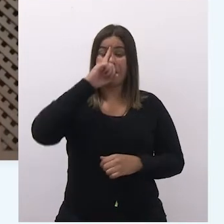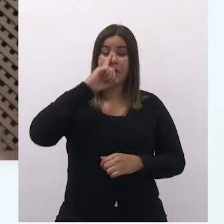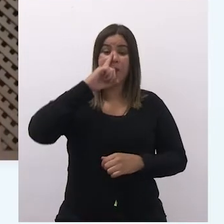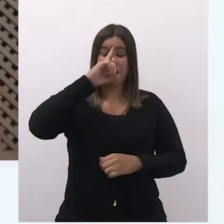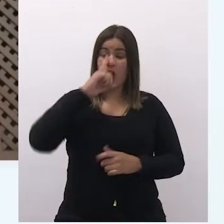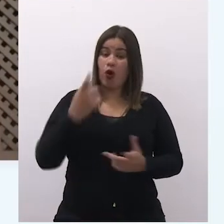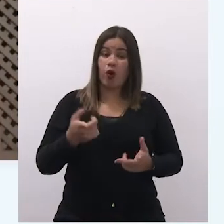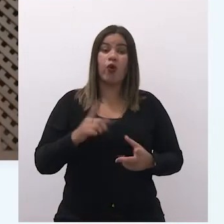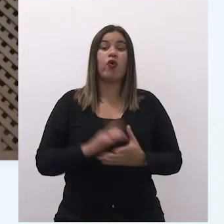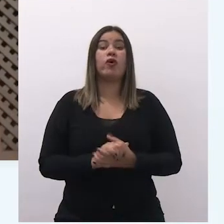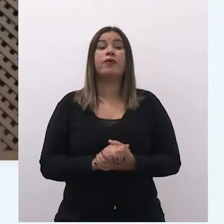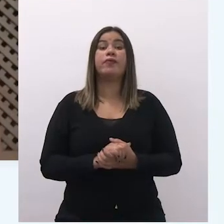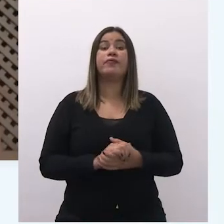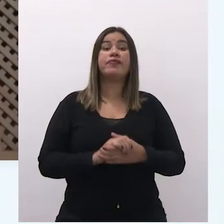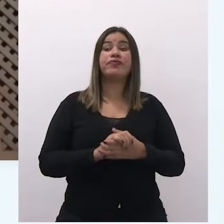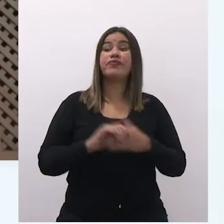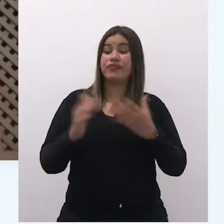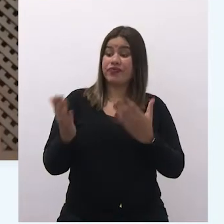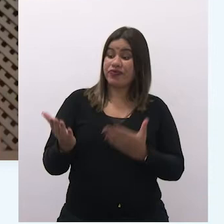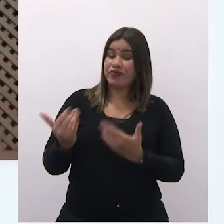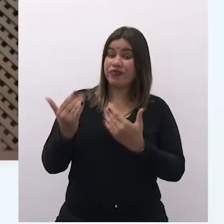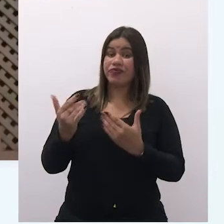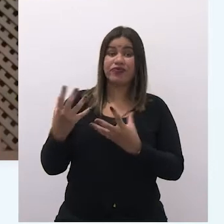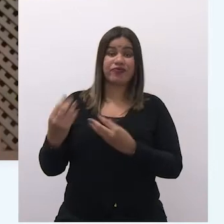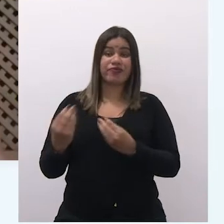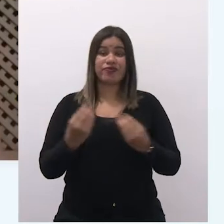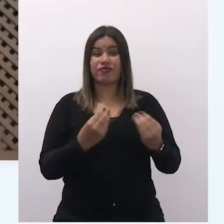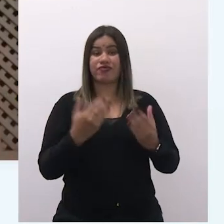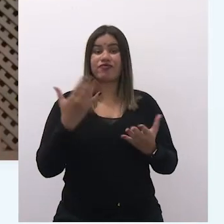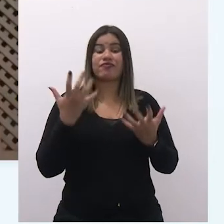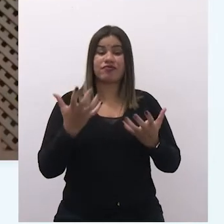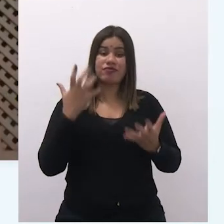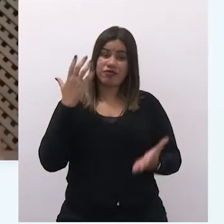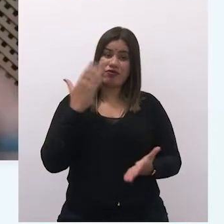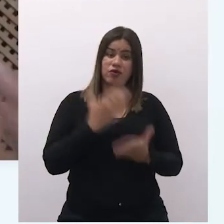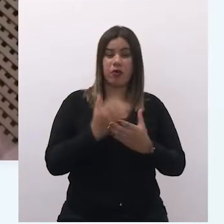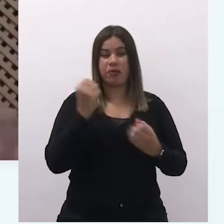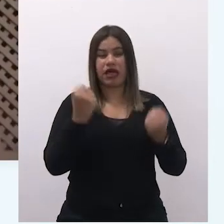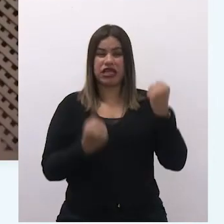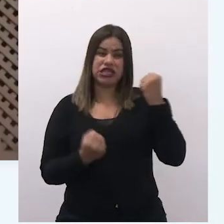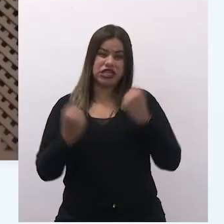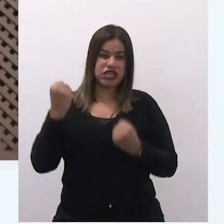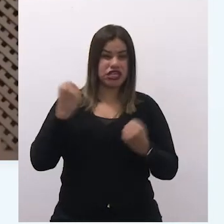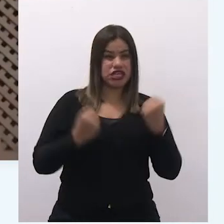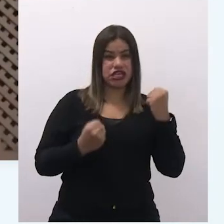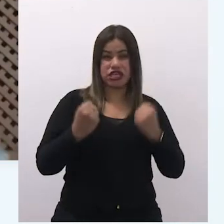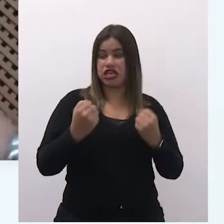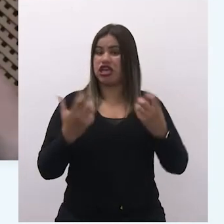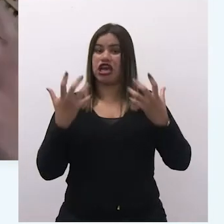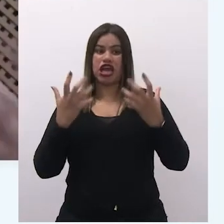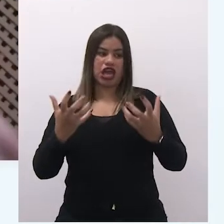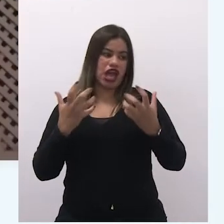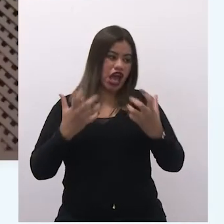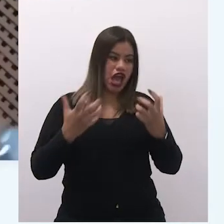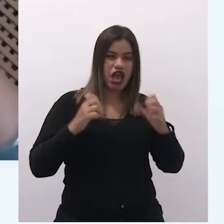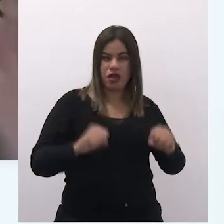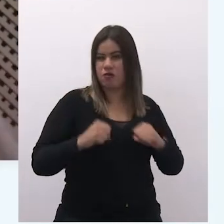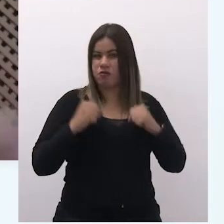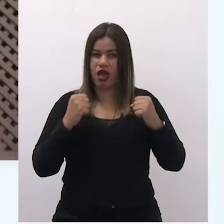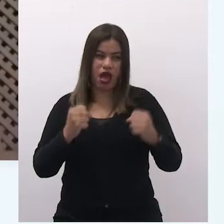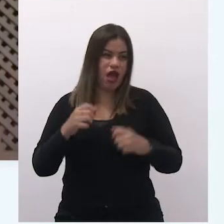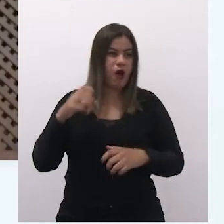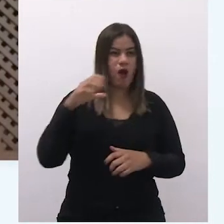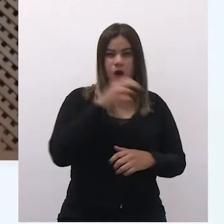que você pega muitas vezes adolescente que quer começar já a dirigir, e se ele quer começar a dirigir, ele quer começar a